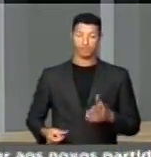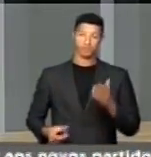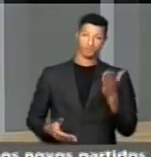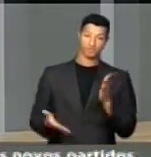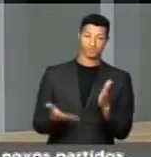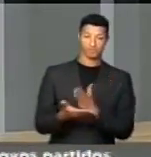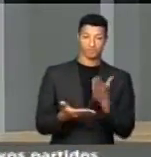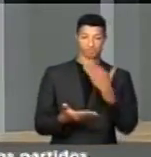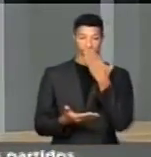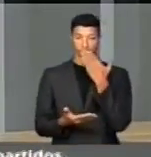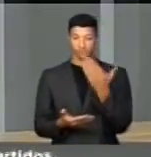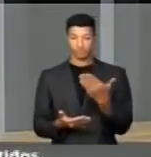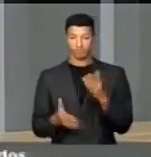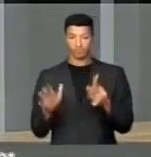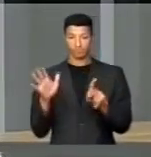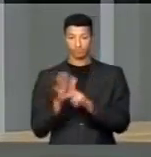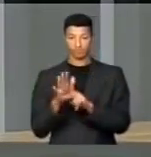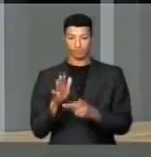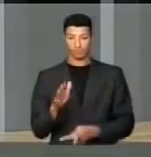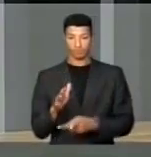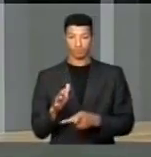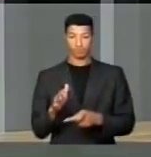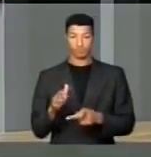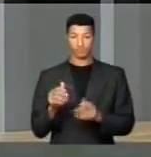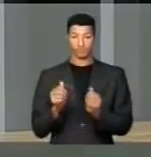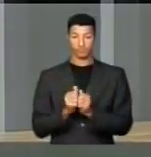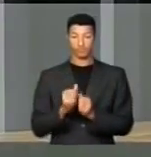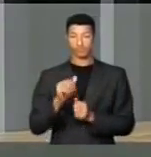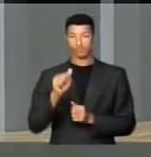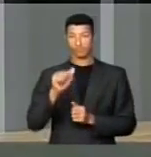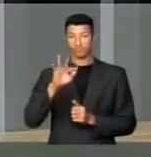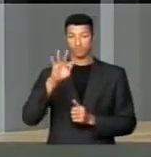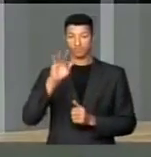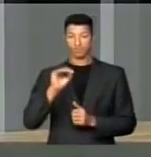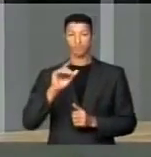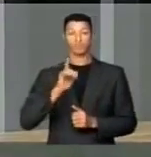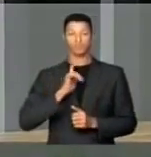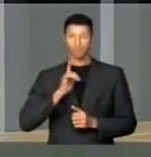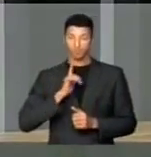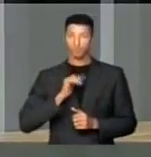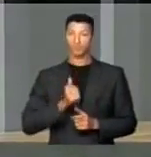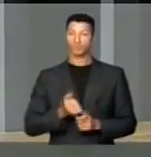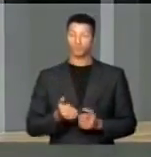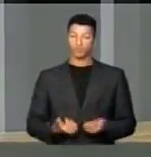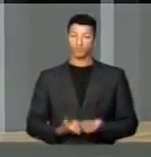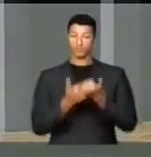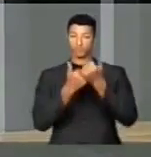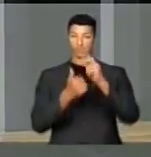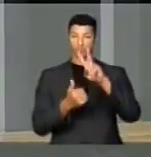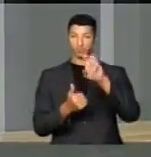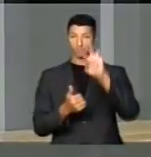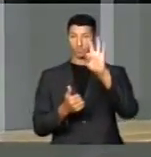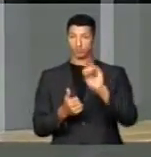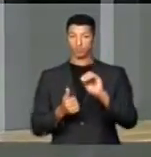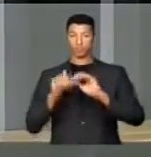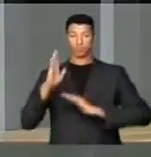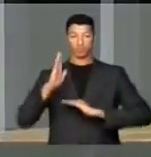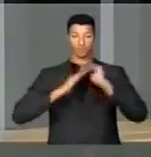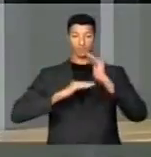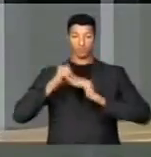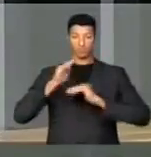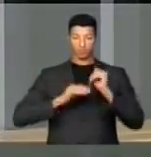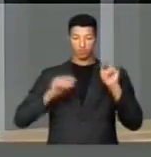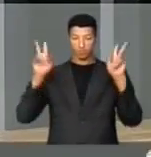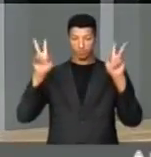maneira própria, com ato unilateral, tenha aposto o veto sobre